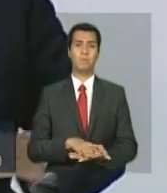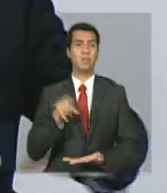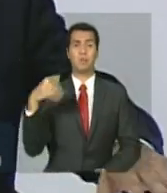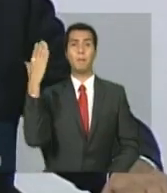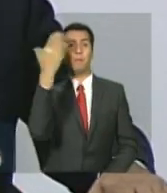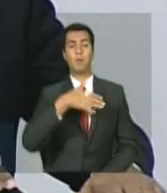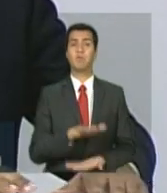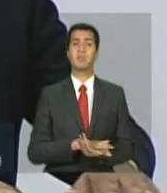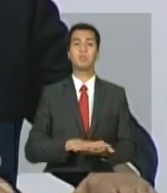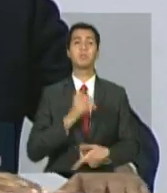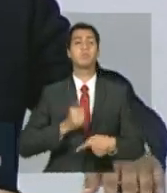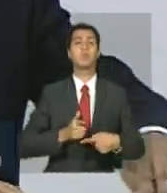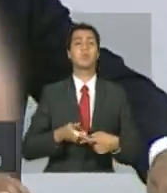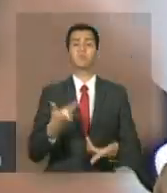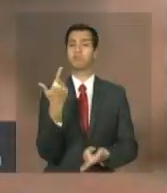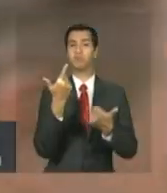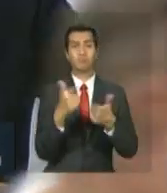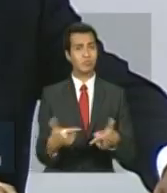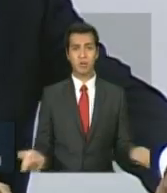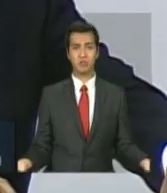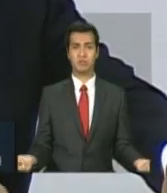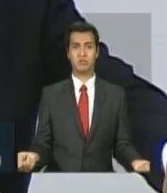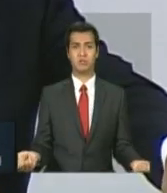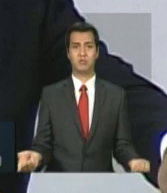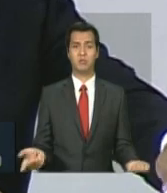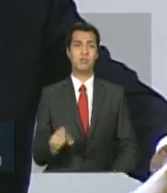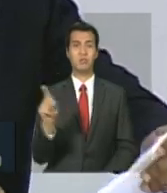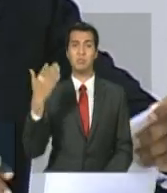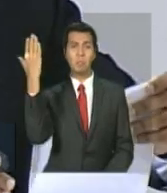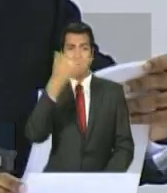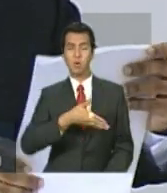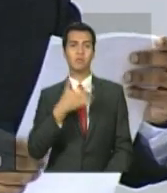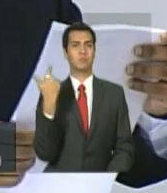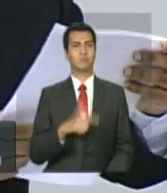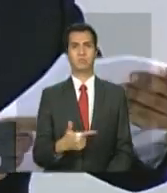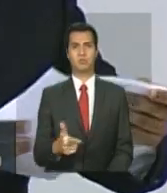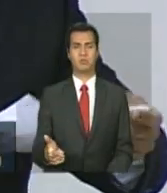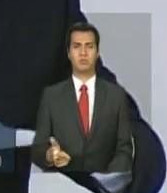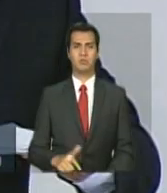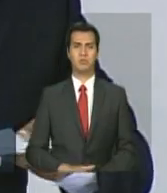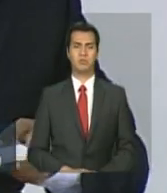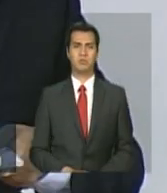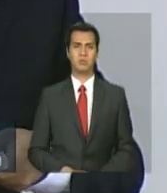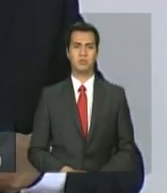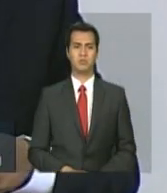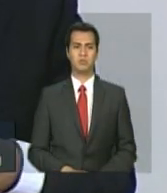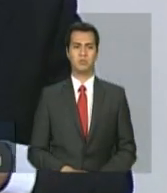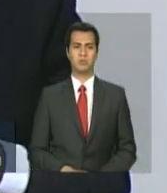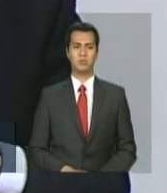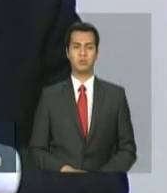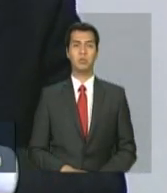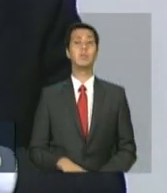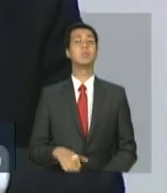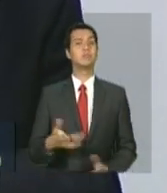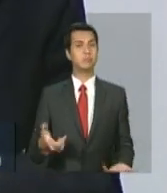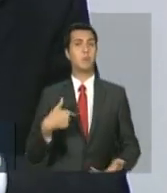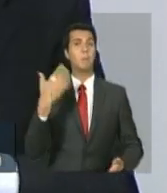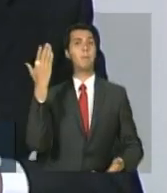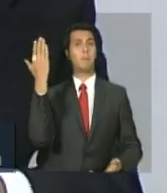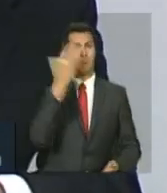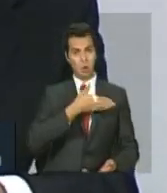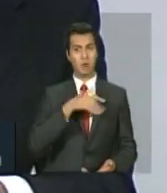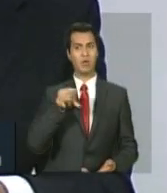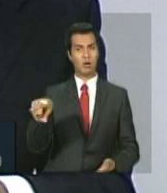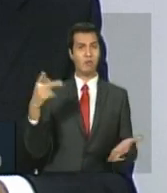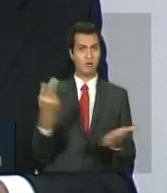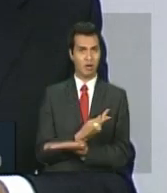não tem provas. Não provou porque não tem provas. Quem tem provas do mal feito por ele sou eu.